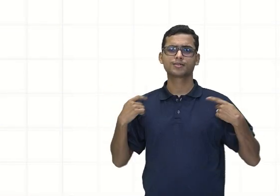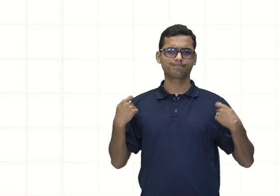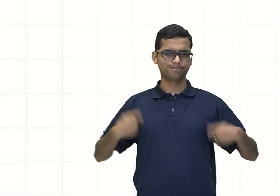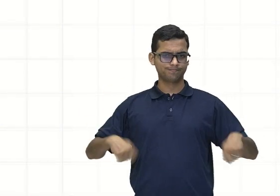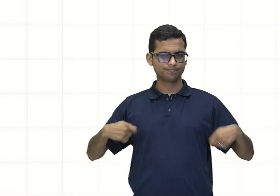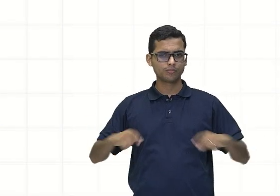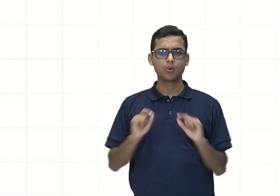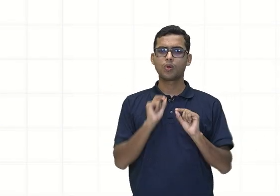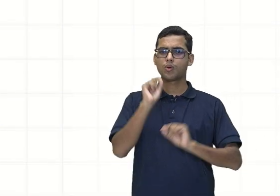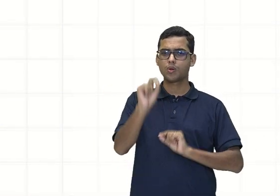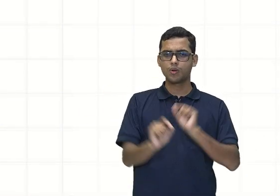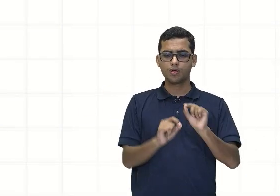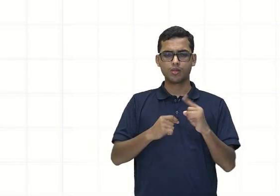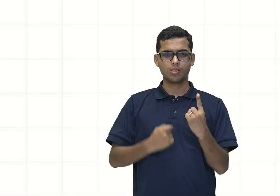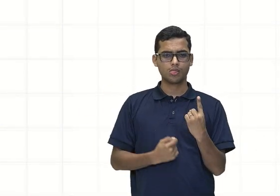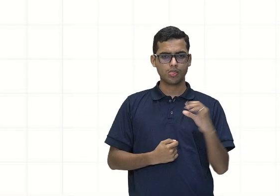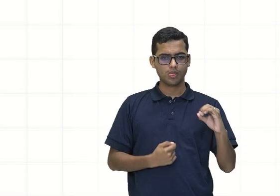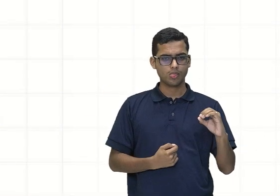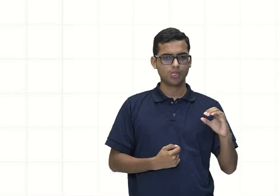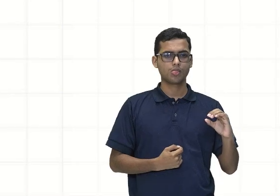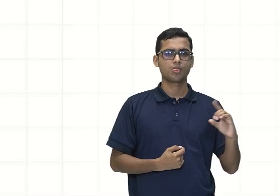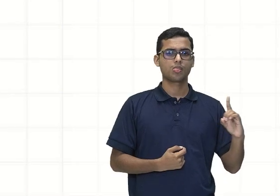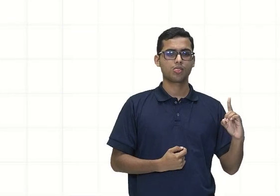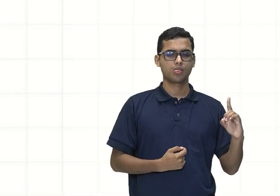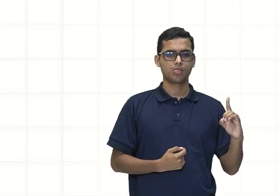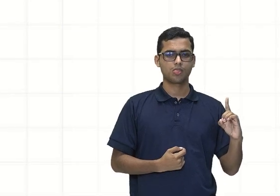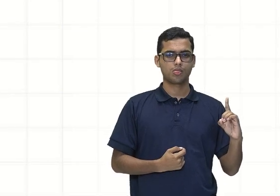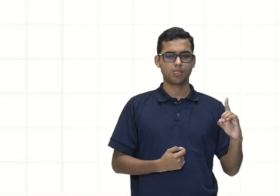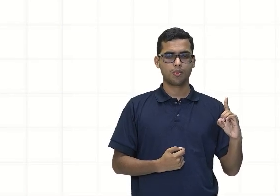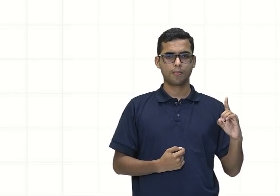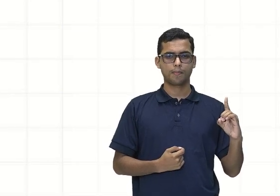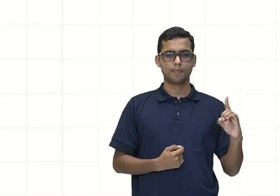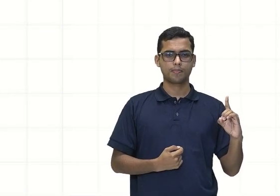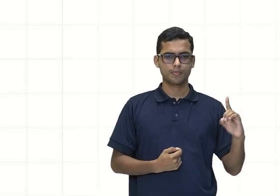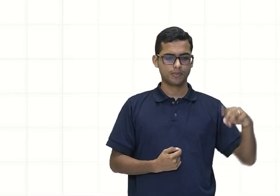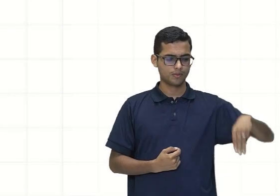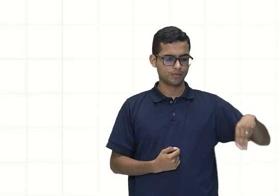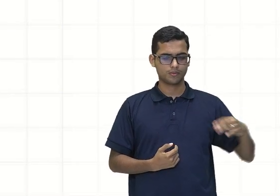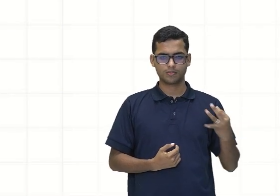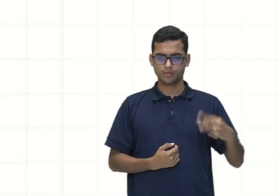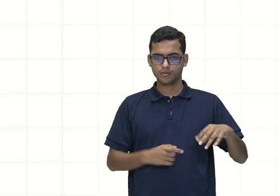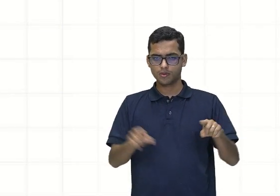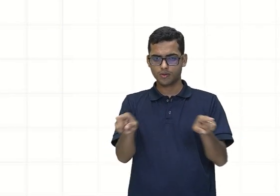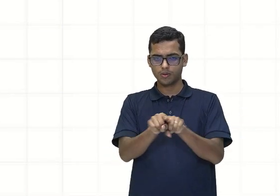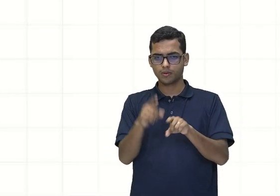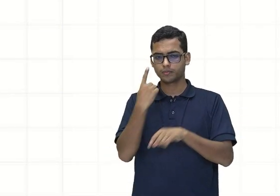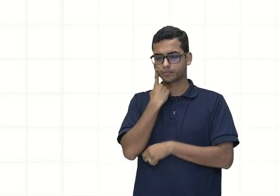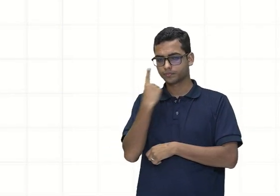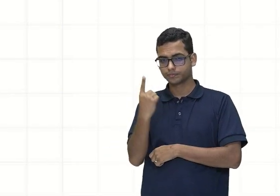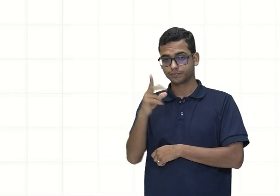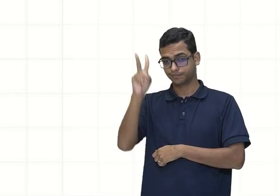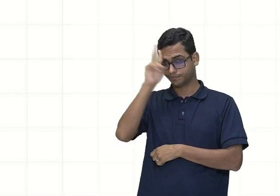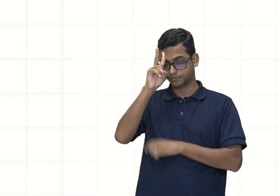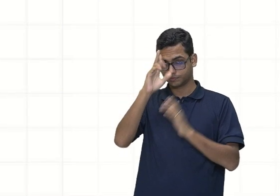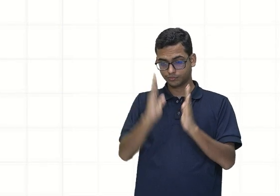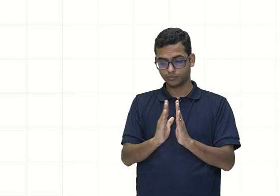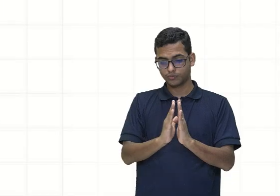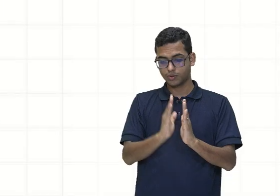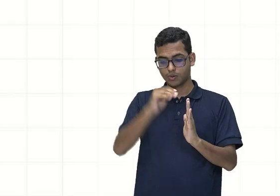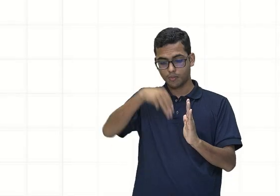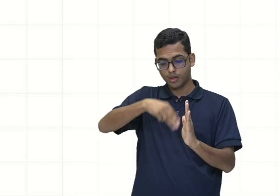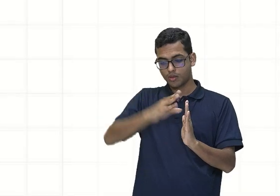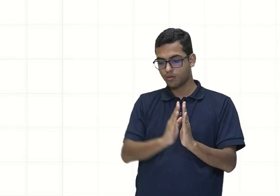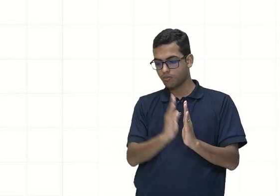de 10 decímetros, tá bom? Os da frente são maiores do que 1